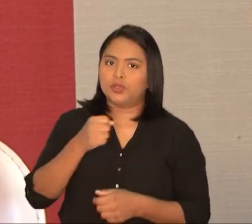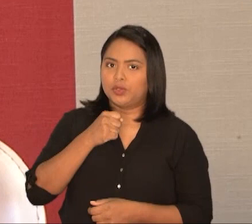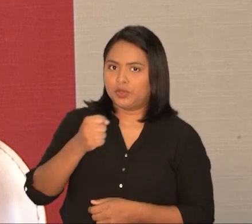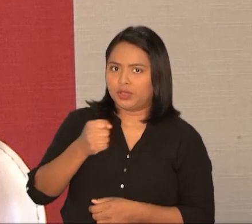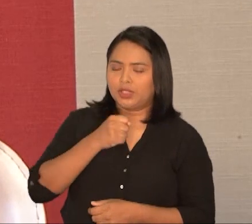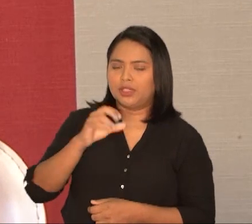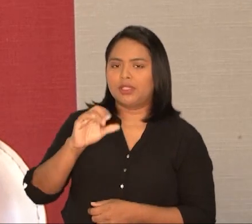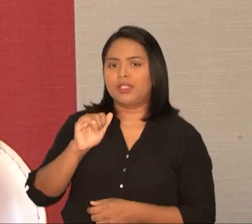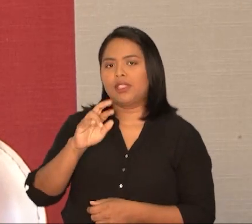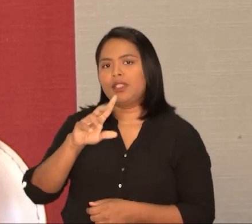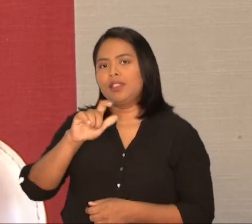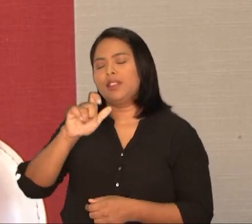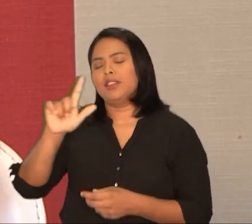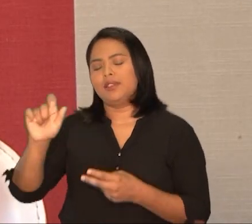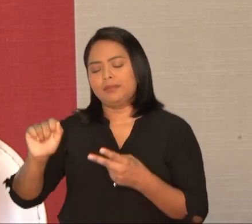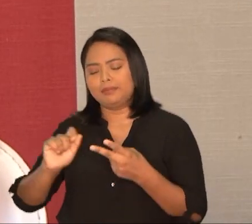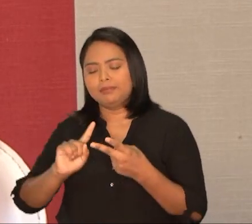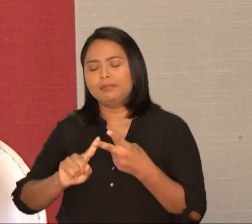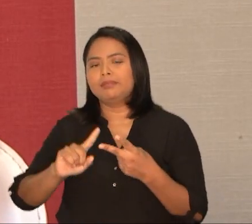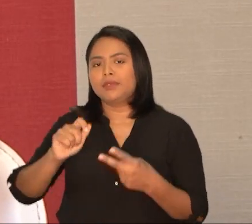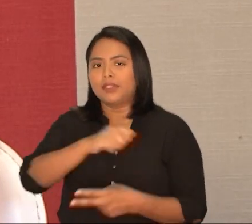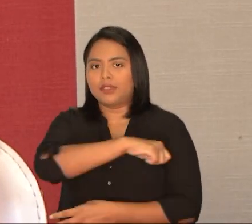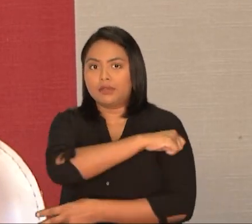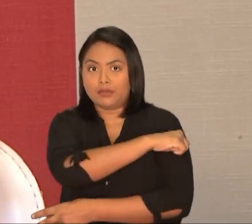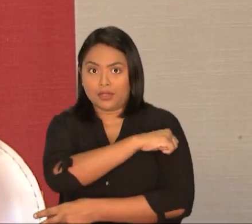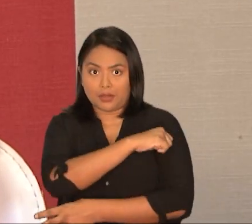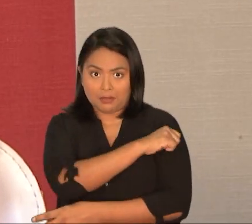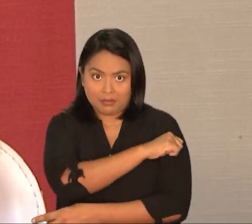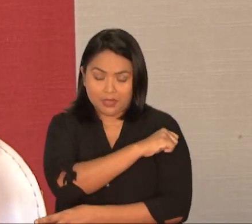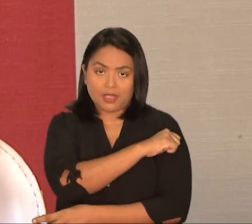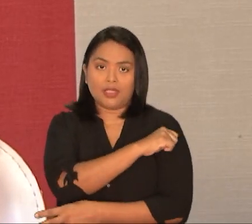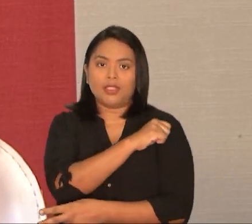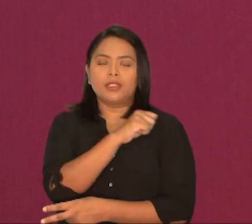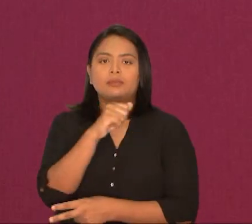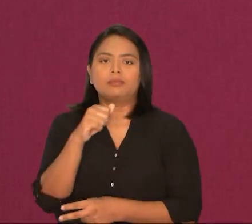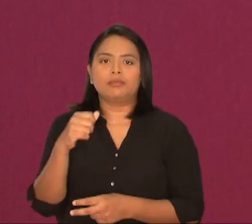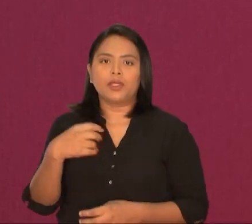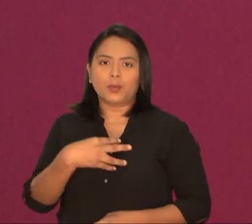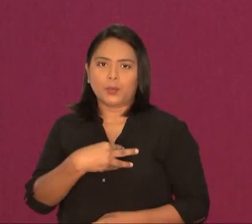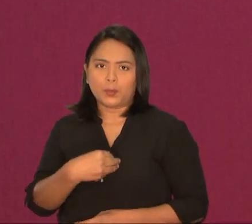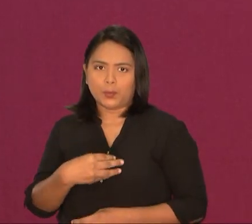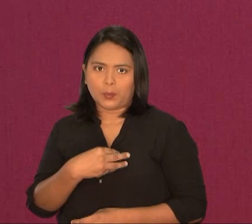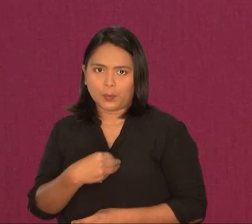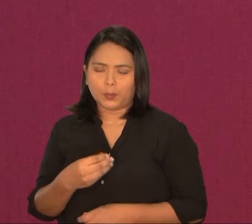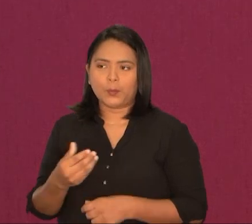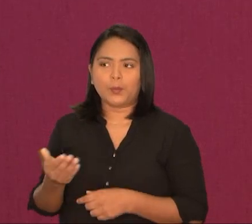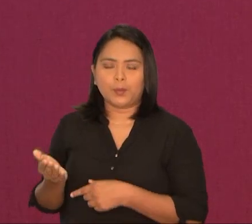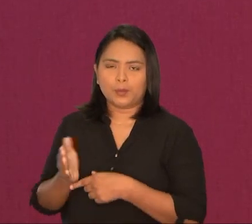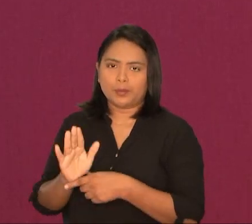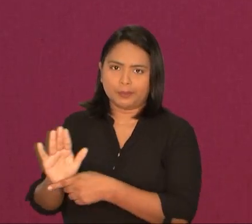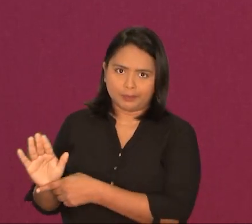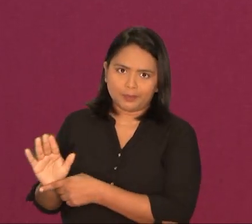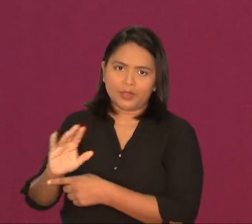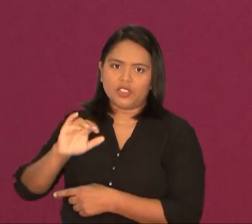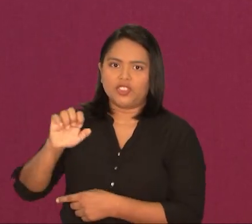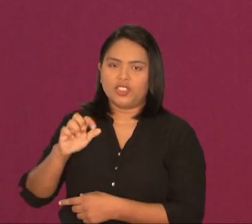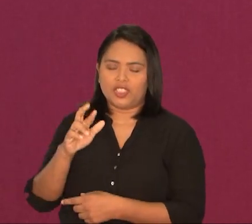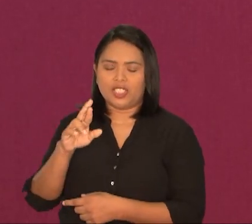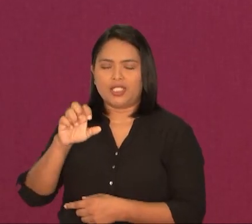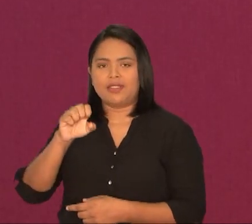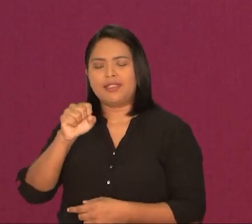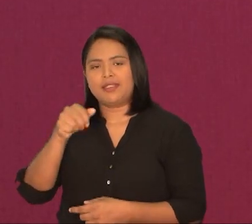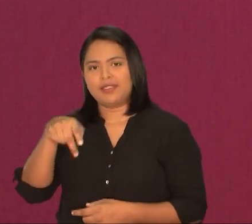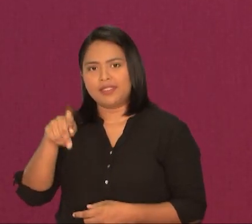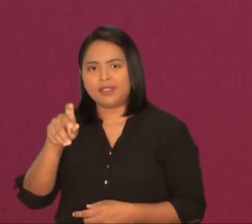Carla Pinheiro e a enfermeira e consultora em amamentação Jéssica Soares. Isso mesmo, Jéssica. E vamos continuar